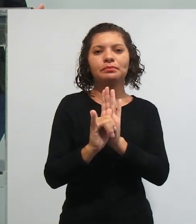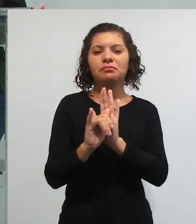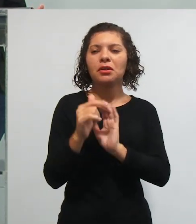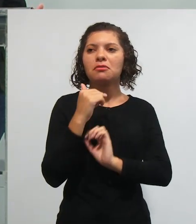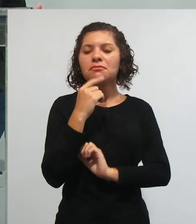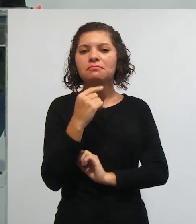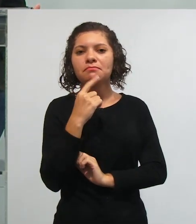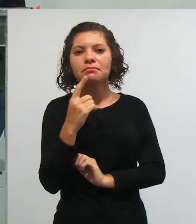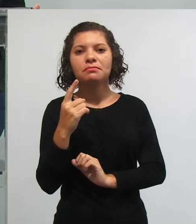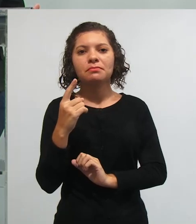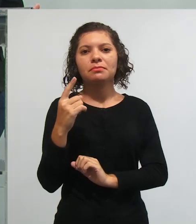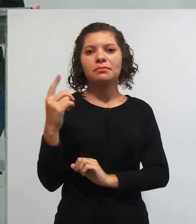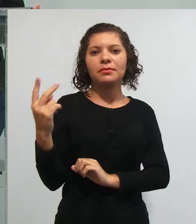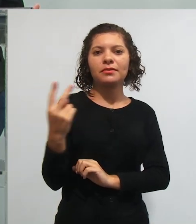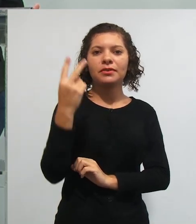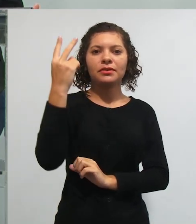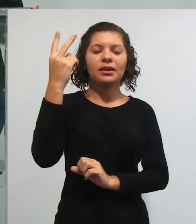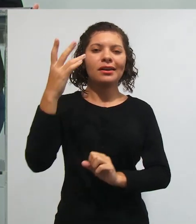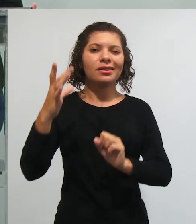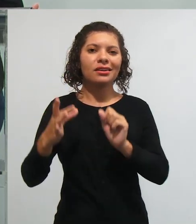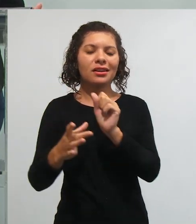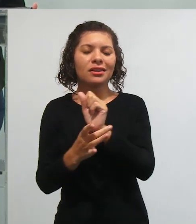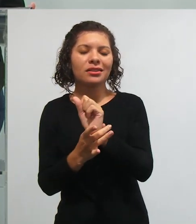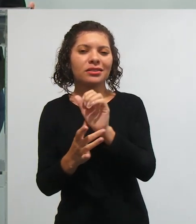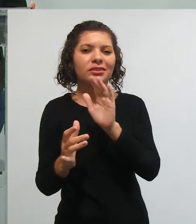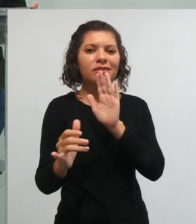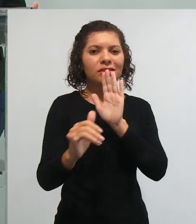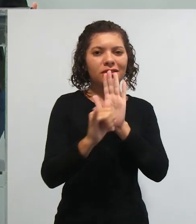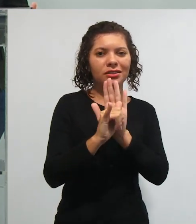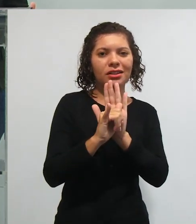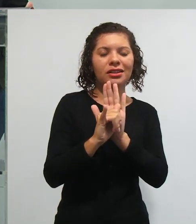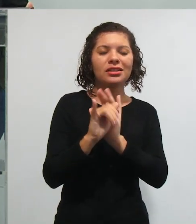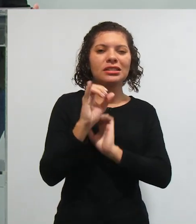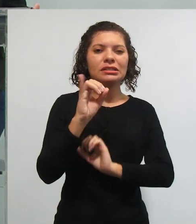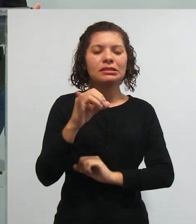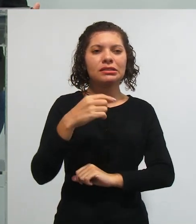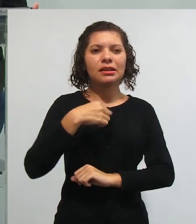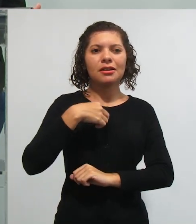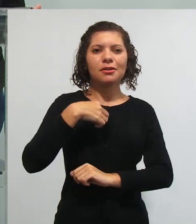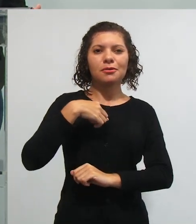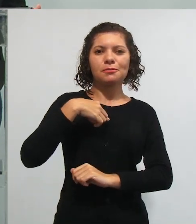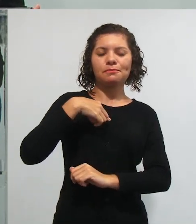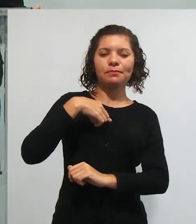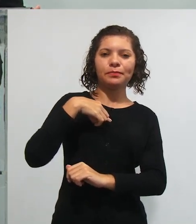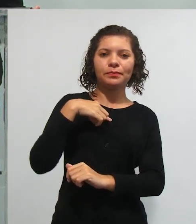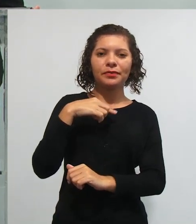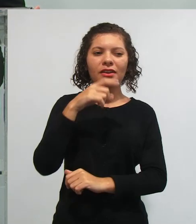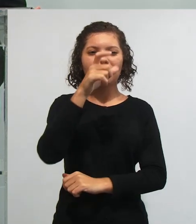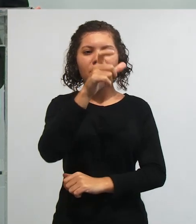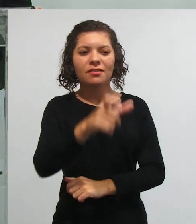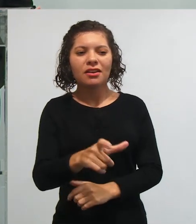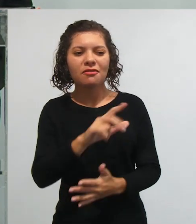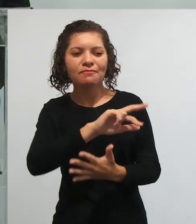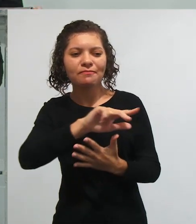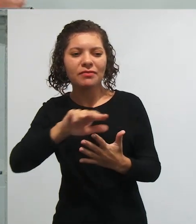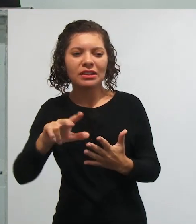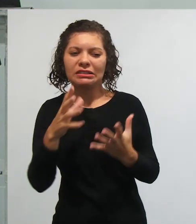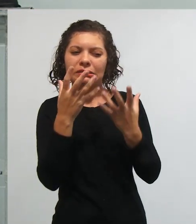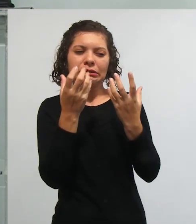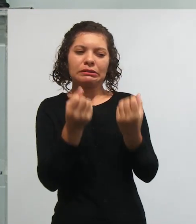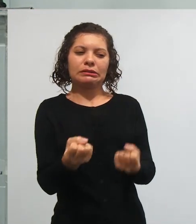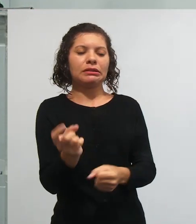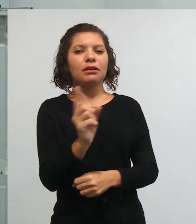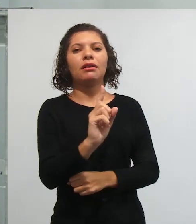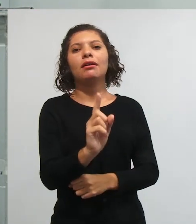valorizar garantir a valorização da identidade se eu não compreendo e não aceito as diferenças do outro